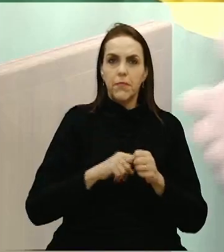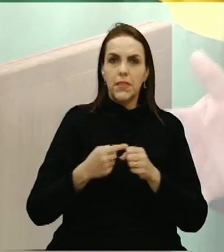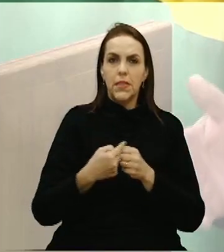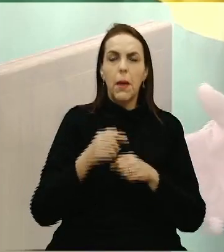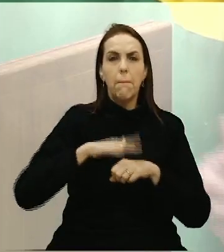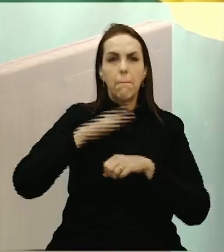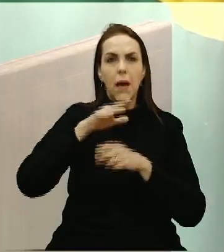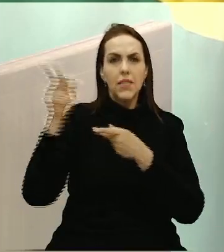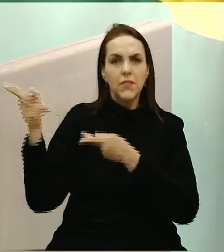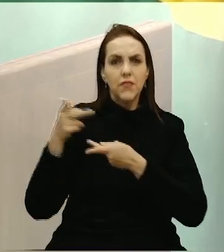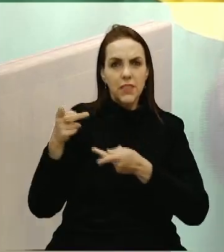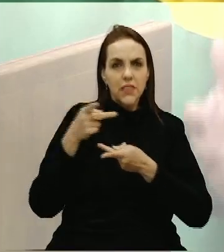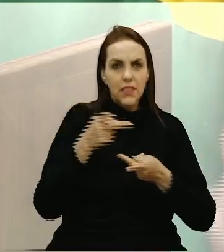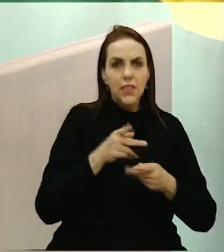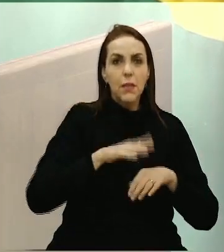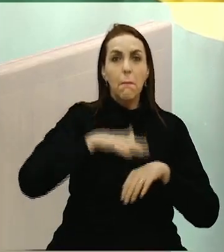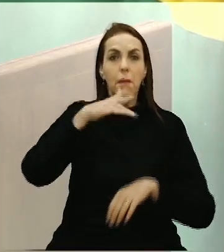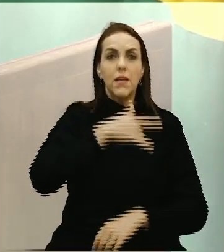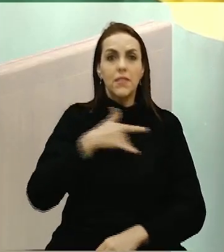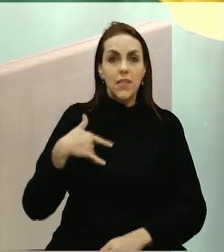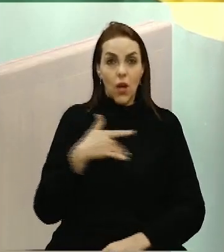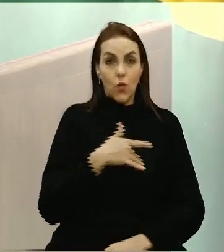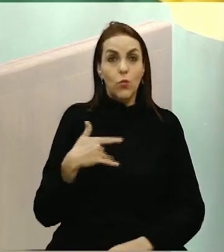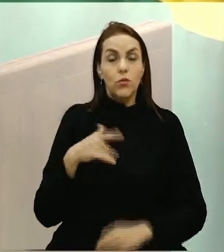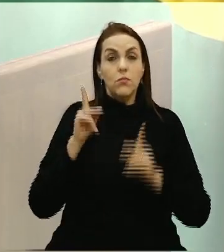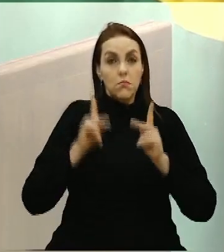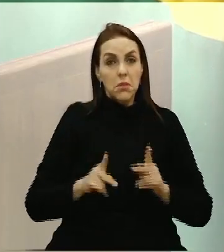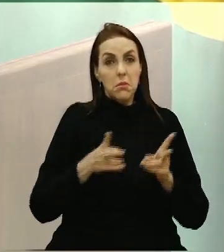mais saúde, as pessoas estão percebendo isso.